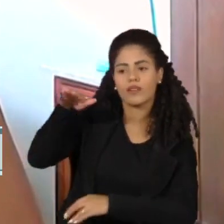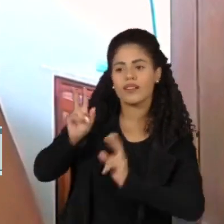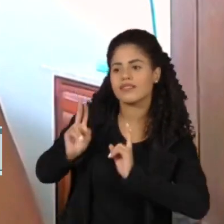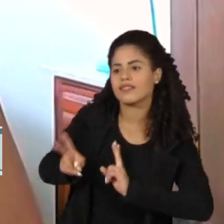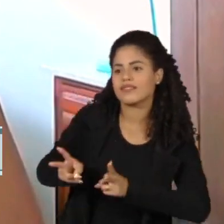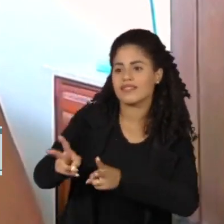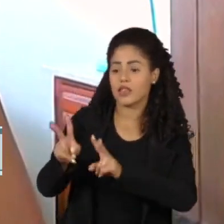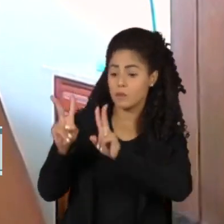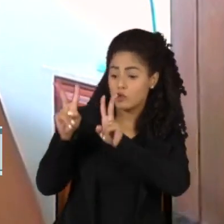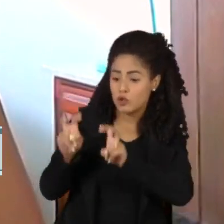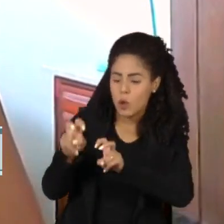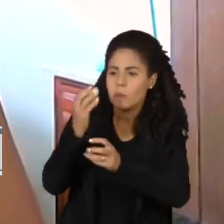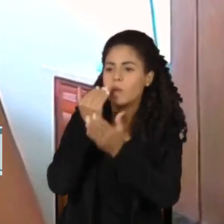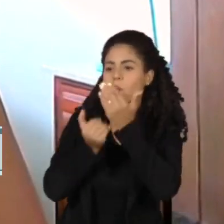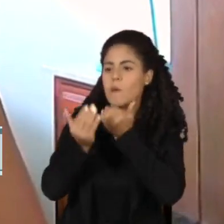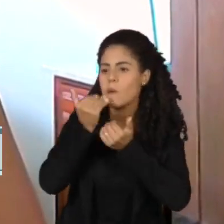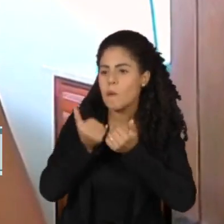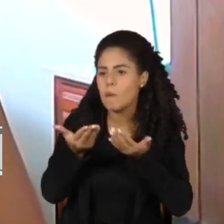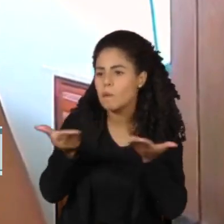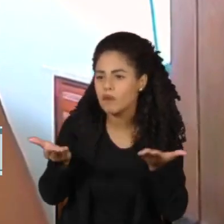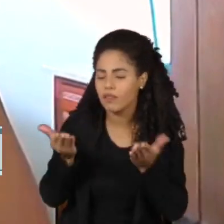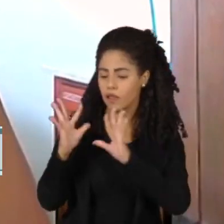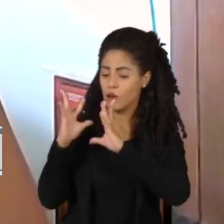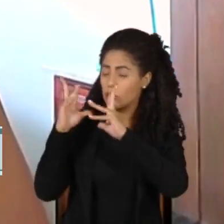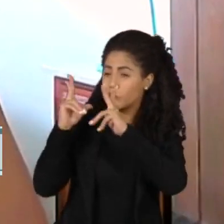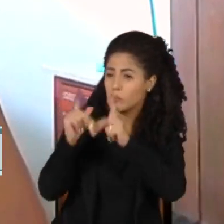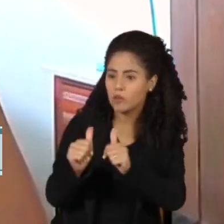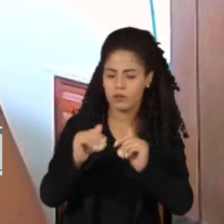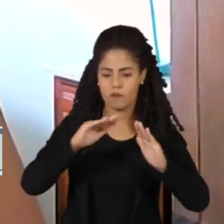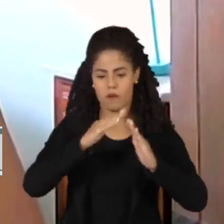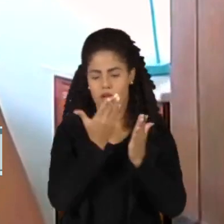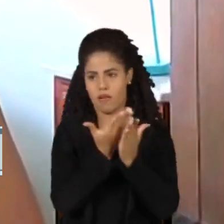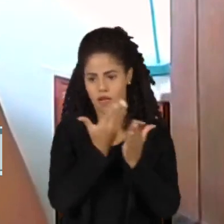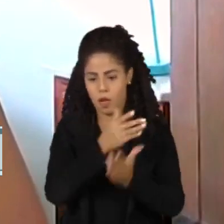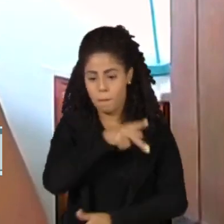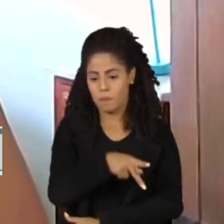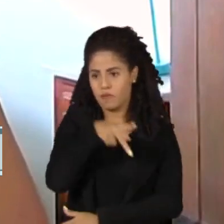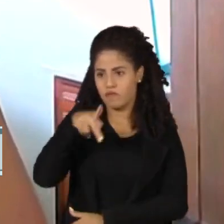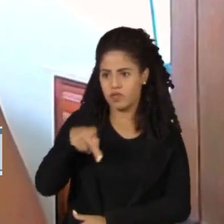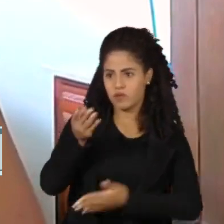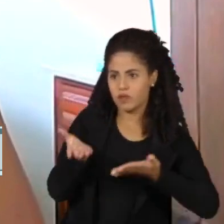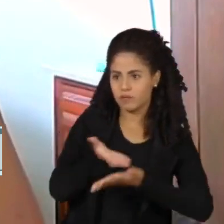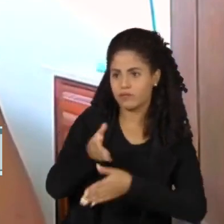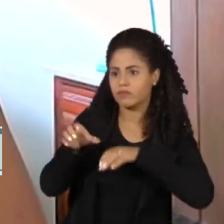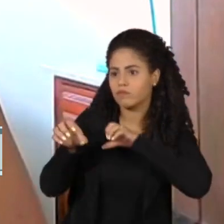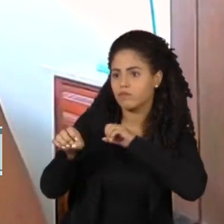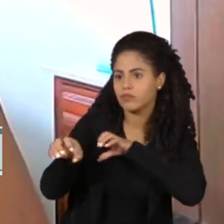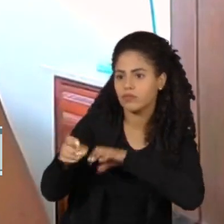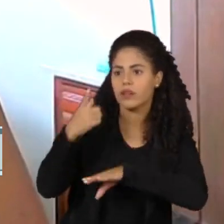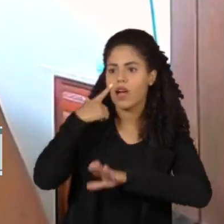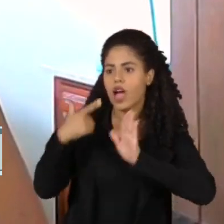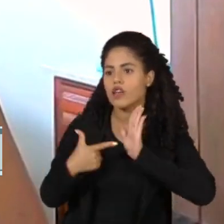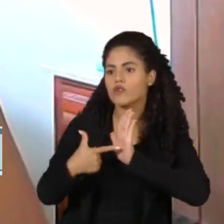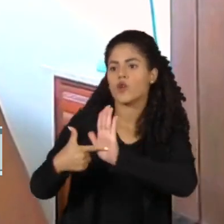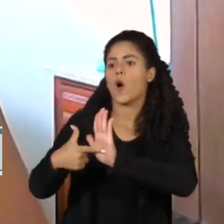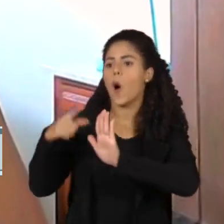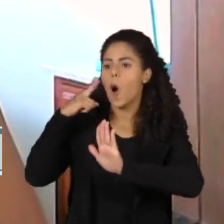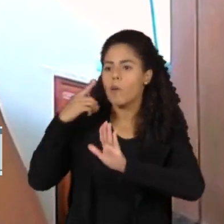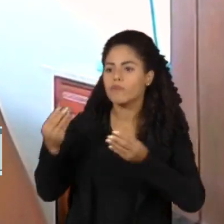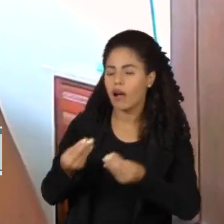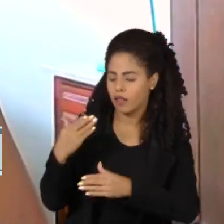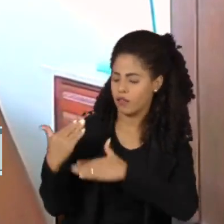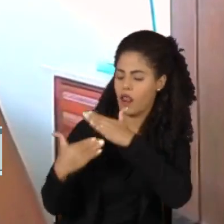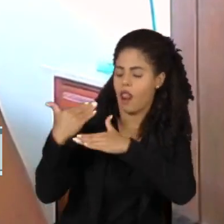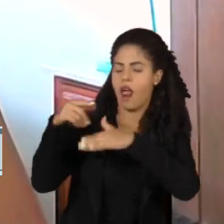educação alimentar, com todos os educadores que estão envolvidos, os atores envolvidos no desenvolvimento integral